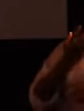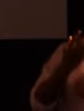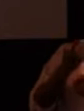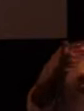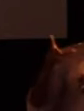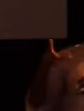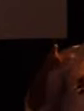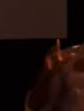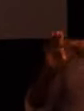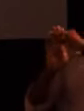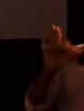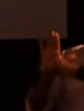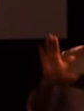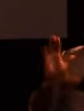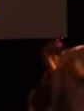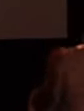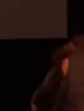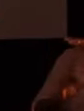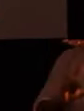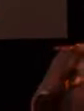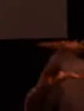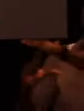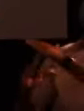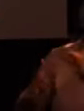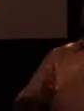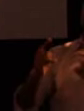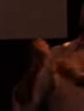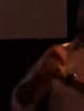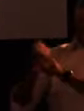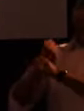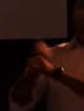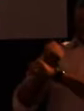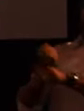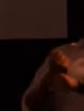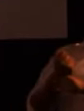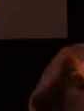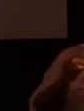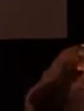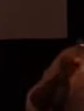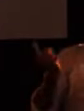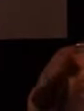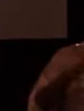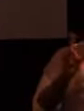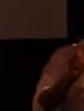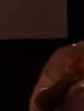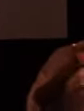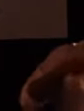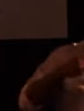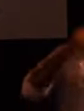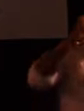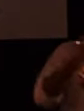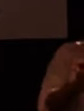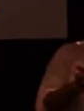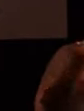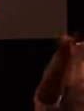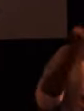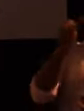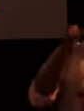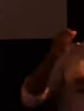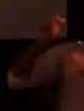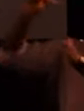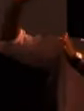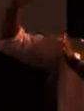regrar essas alturas máximas. Mas, por outro lado, a gente tinha uma premissa muito clara, muito decisiva. A gente não quer sombra nas